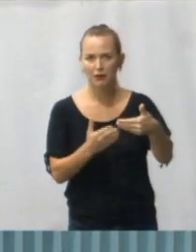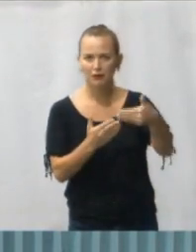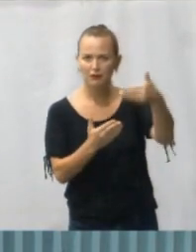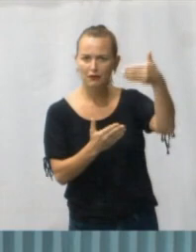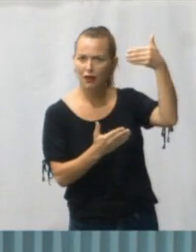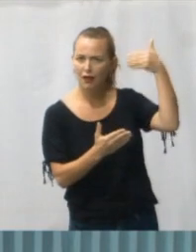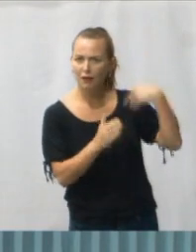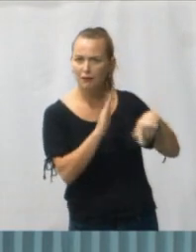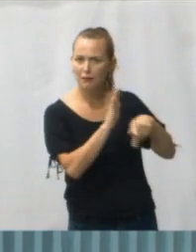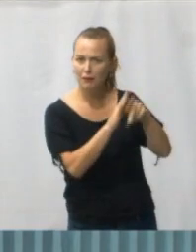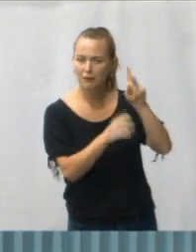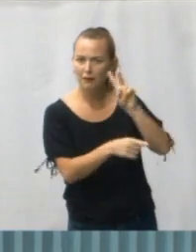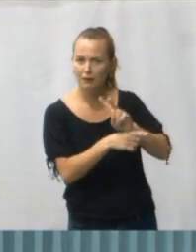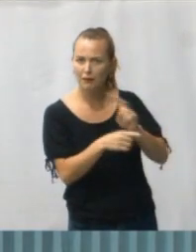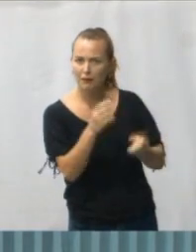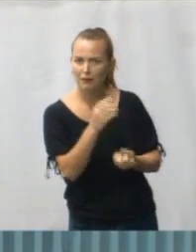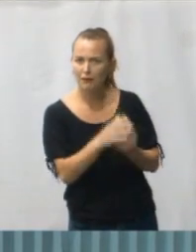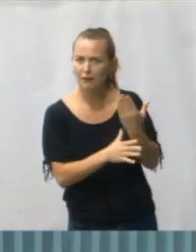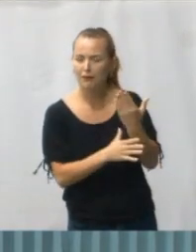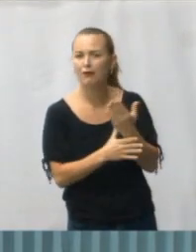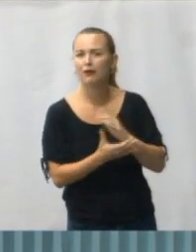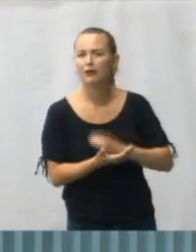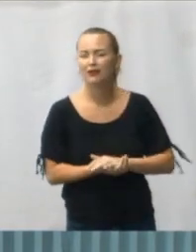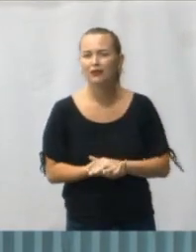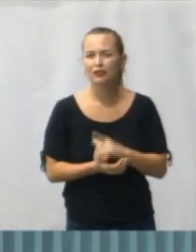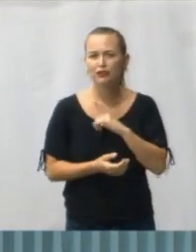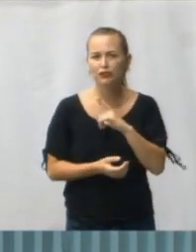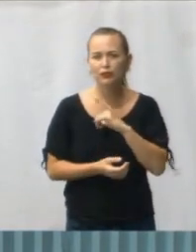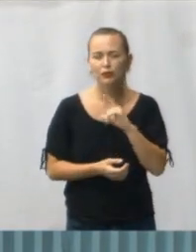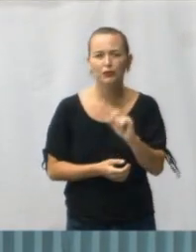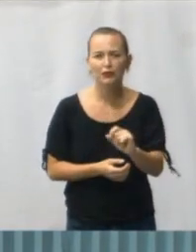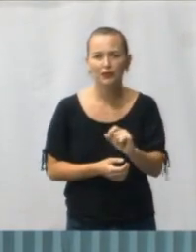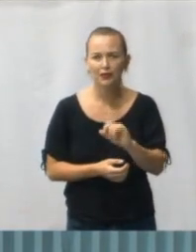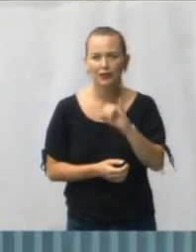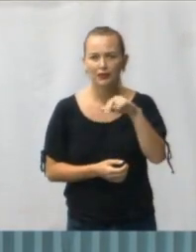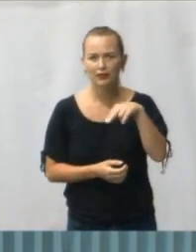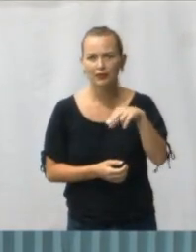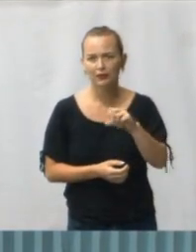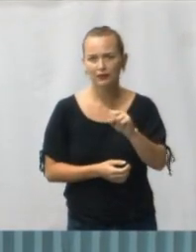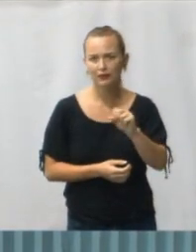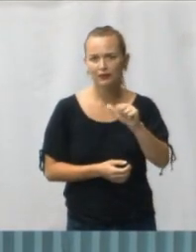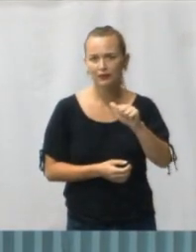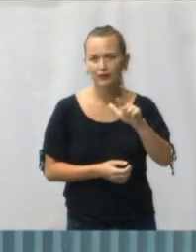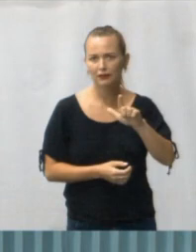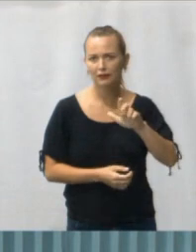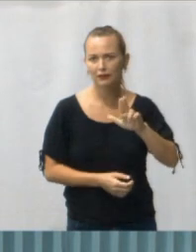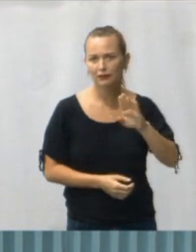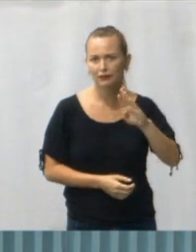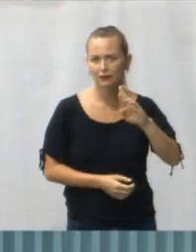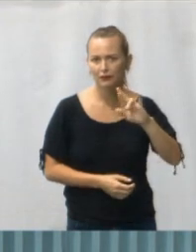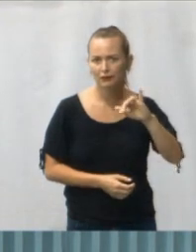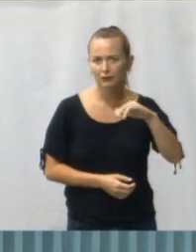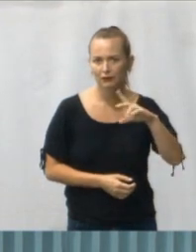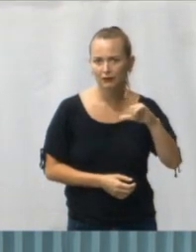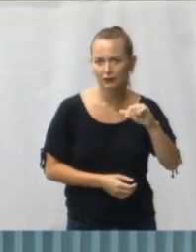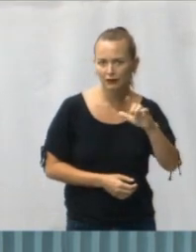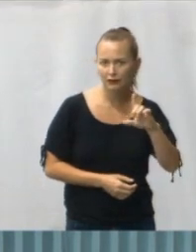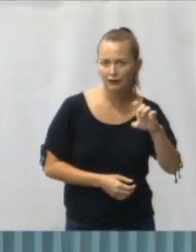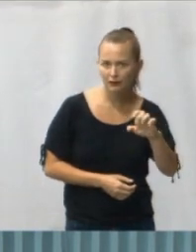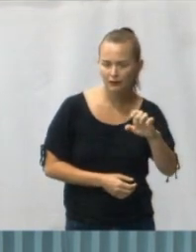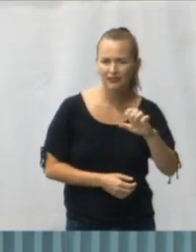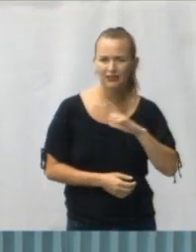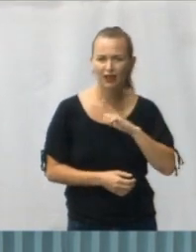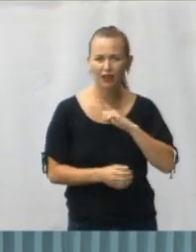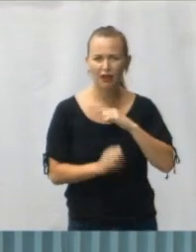vinha trabalhando, com salubridade, periculosidade para vocês, que muitos de vocês são mais novatos e não sabem. E o que precisar desse vereador Maurício Leite,